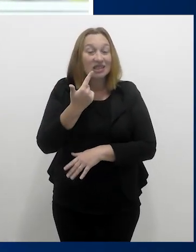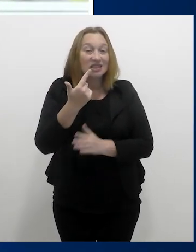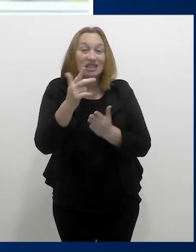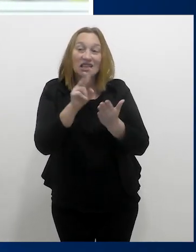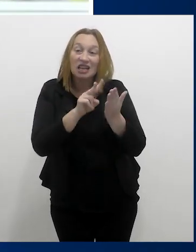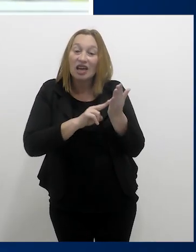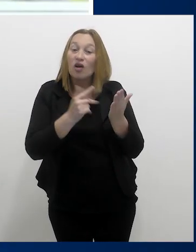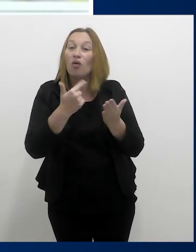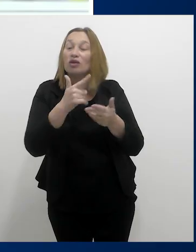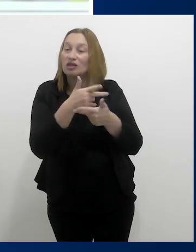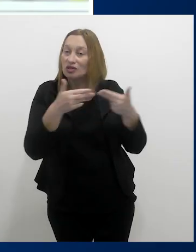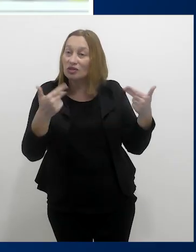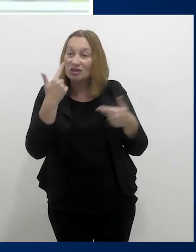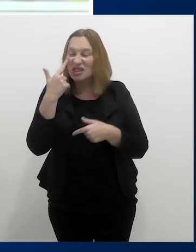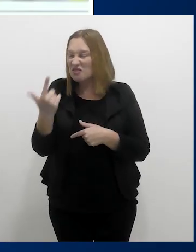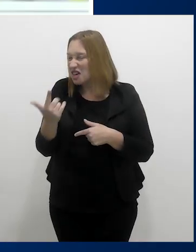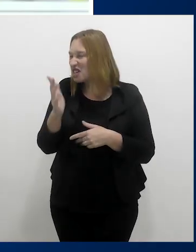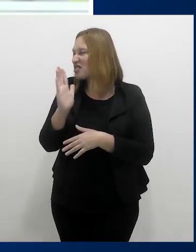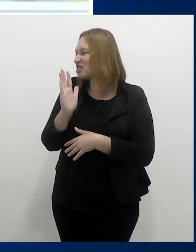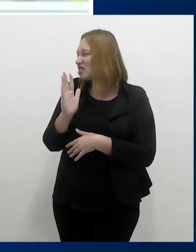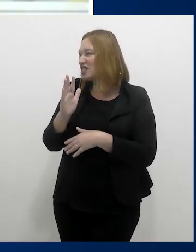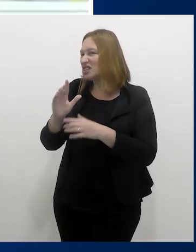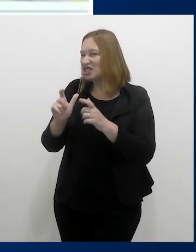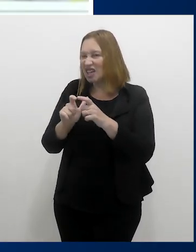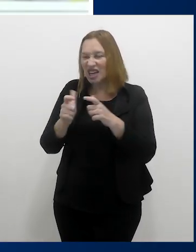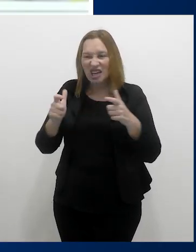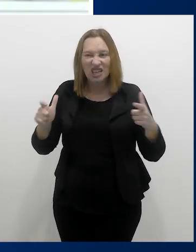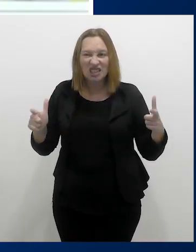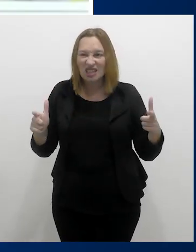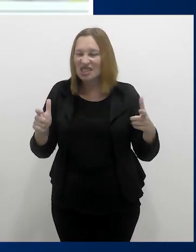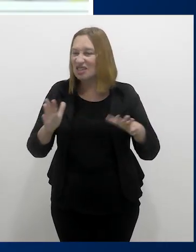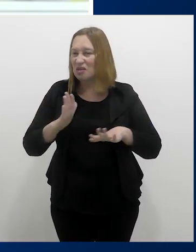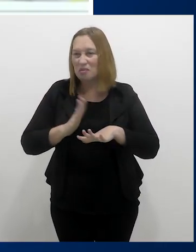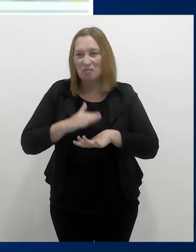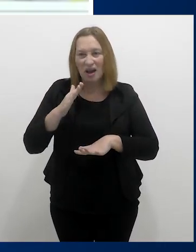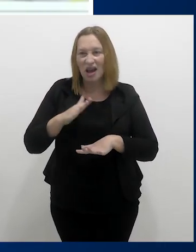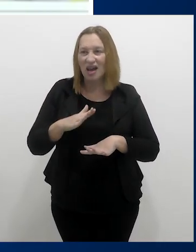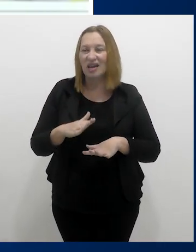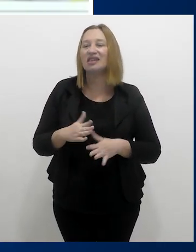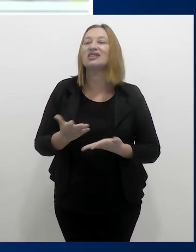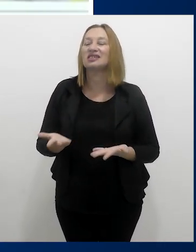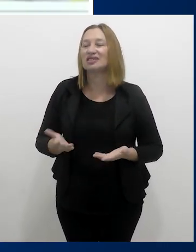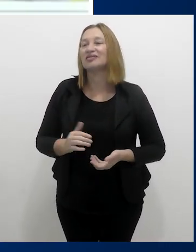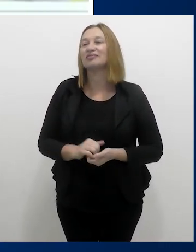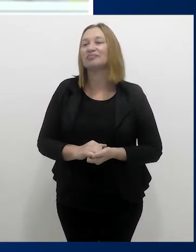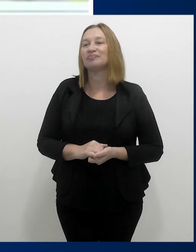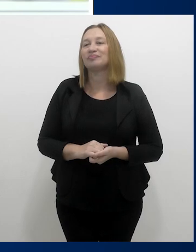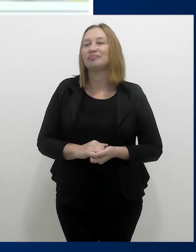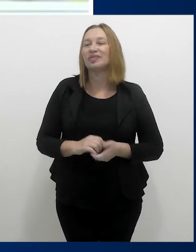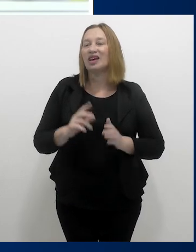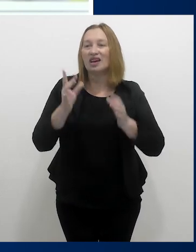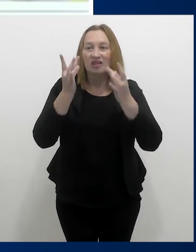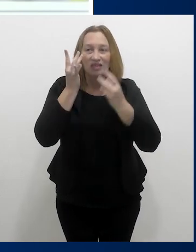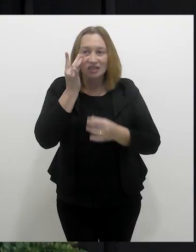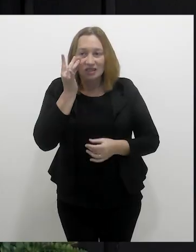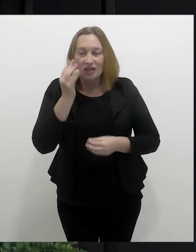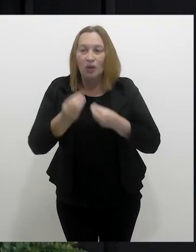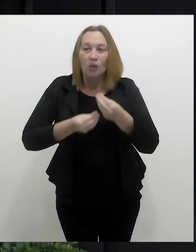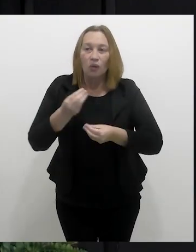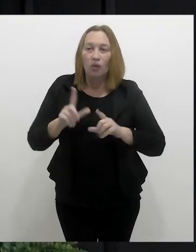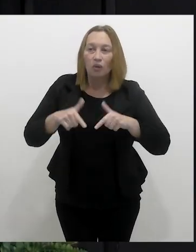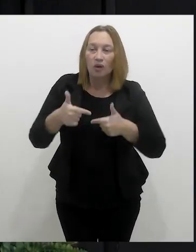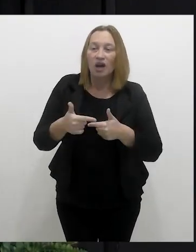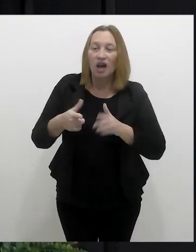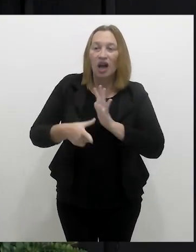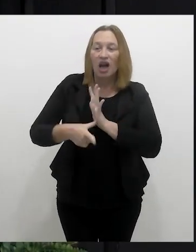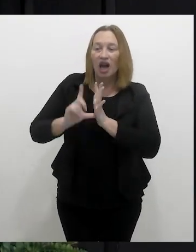de ler alguma outra coisa. E aí, quando você vê, você ampliou seu leque, o seu mundo se abriu, né? Fisicamente,